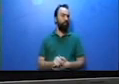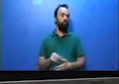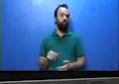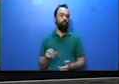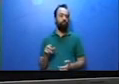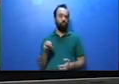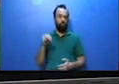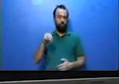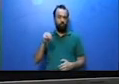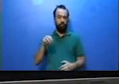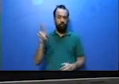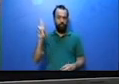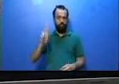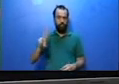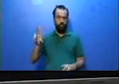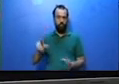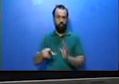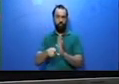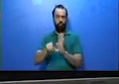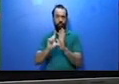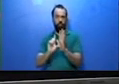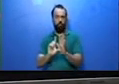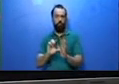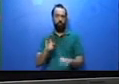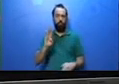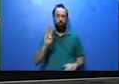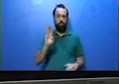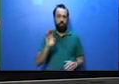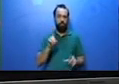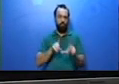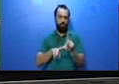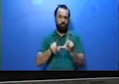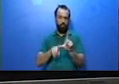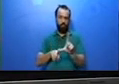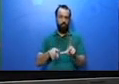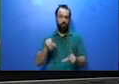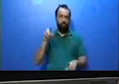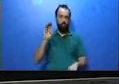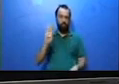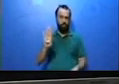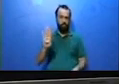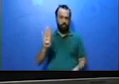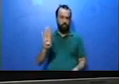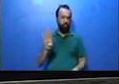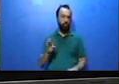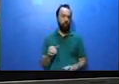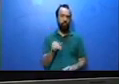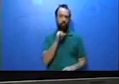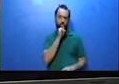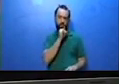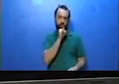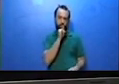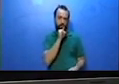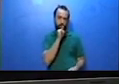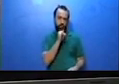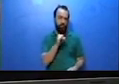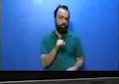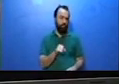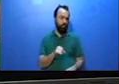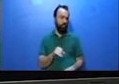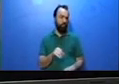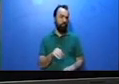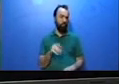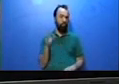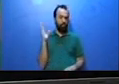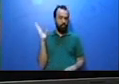Usamos M antes da letrinha B. Exemplo, olha aqui, crianças.